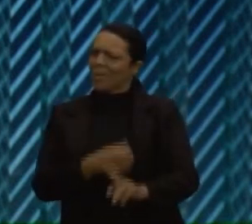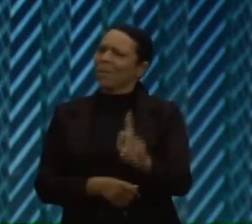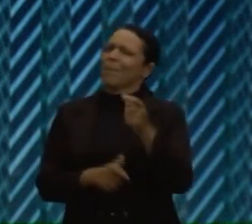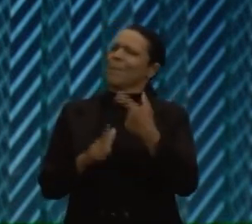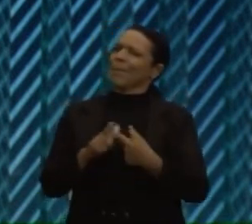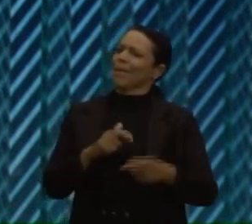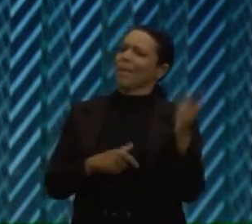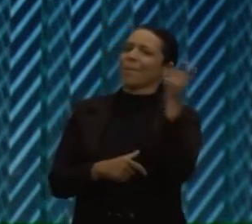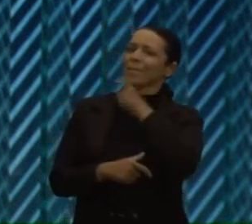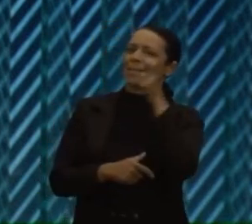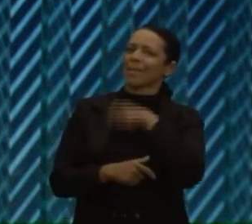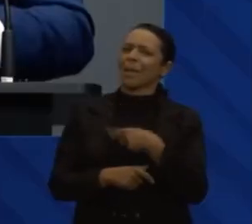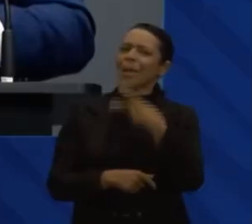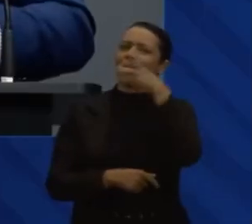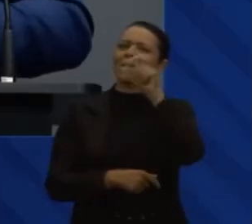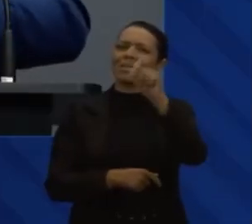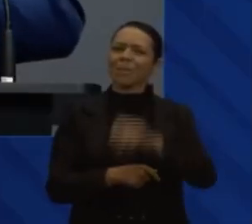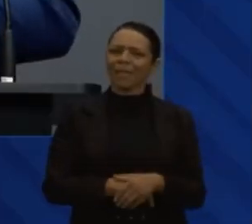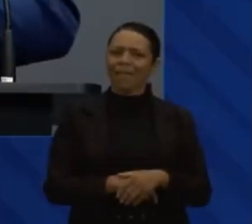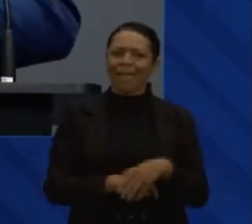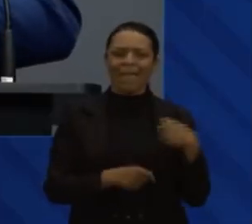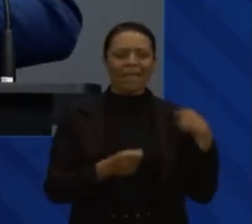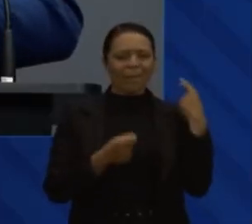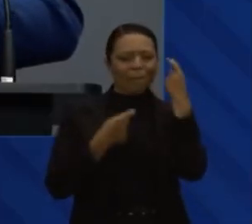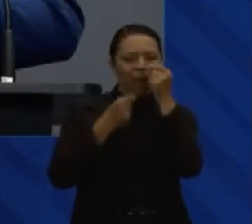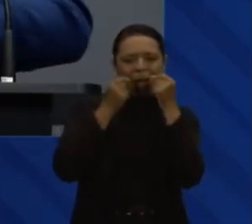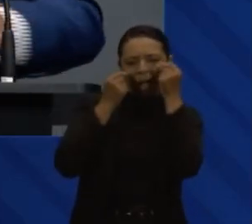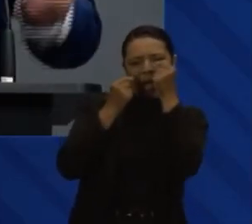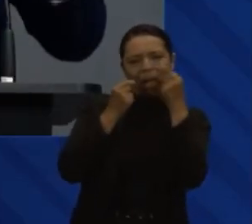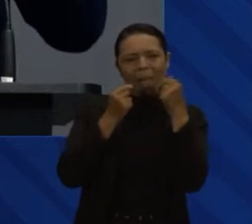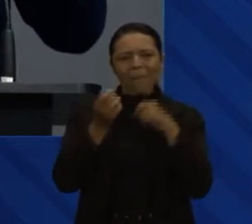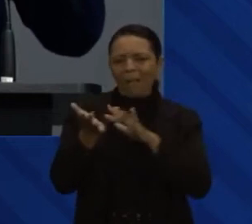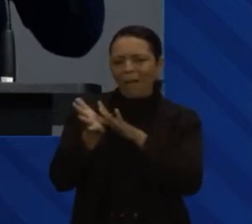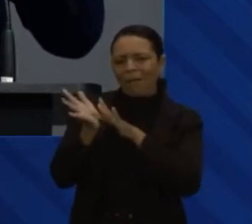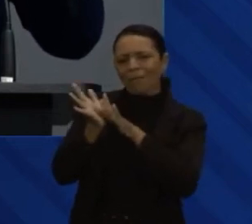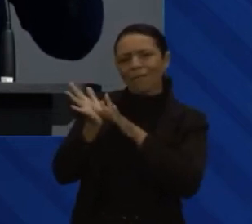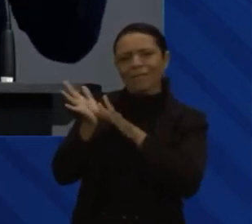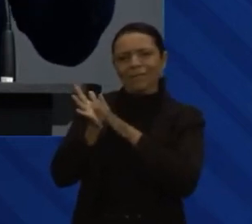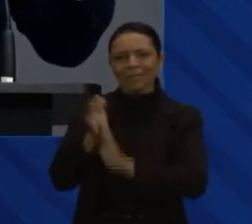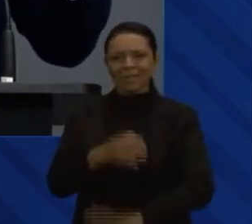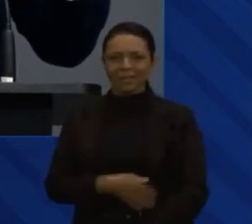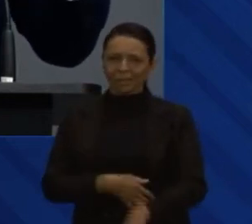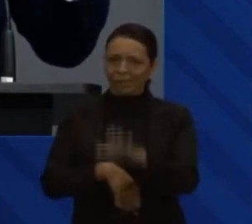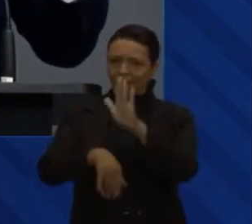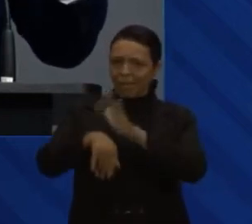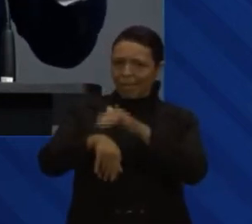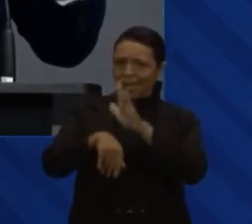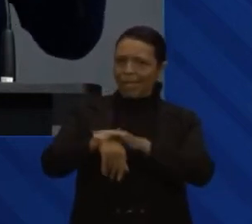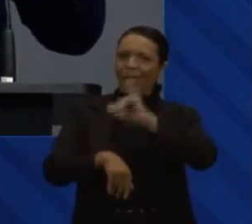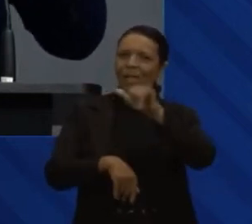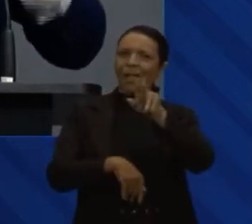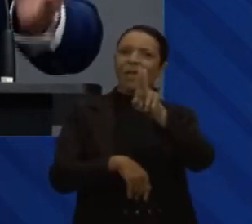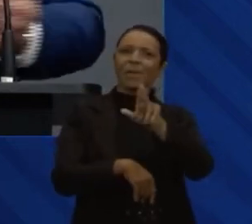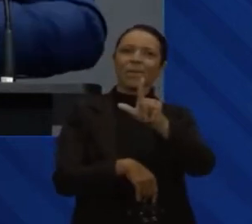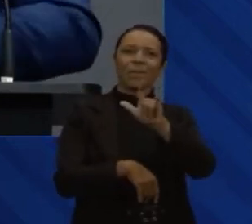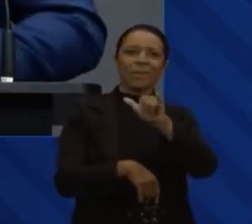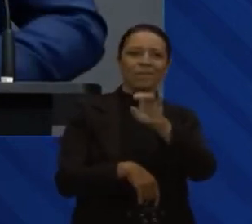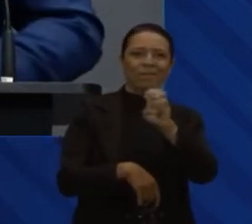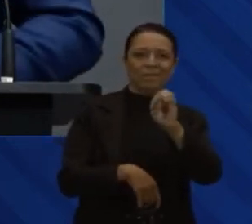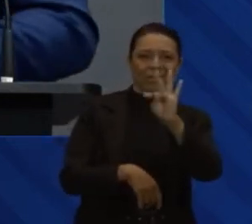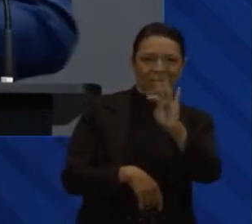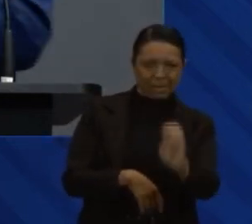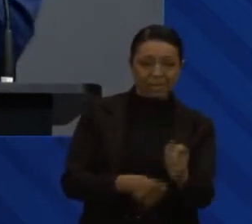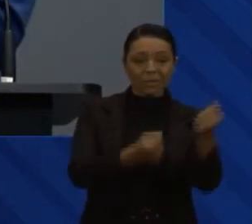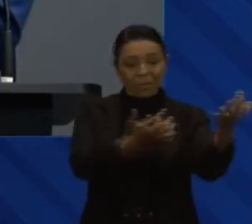maquiagem você vai para entrar pra história como Prefeito avom Alô Juliete não se maquia mais como antigamente Quero te convidar a vir para